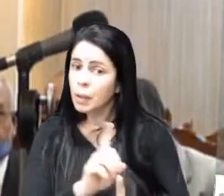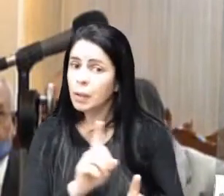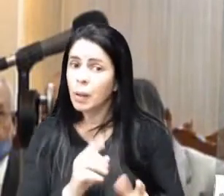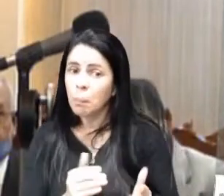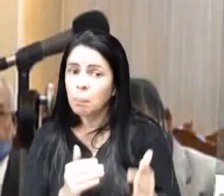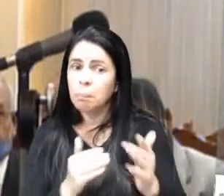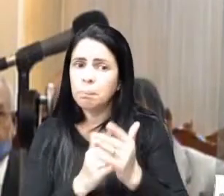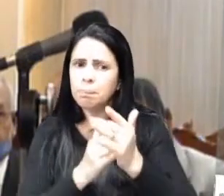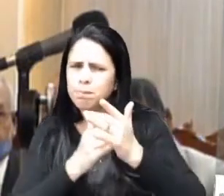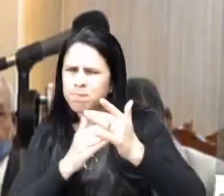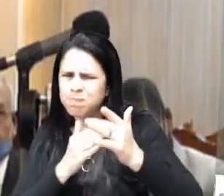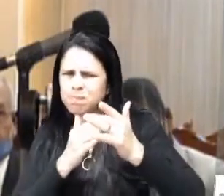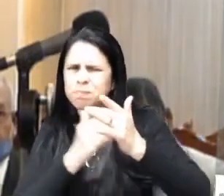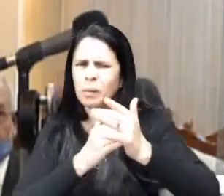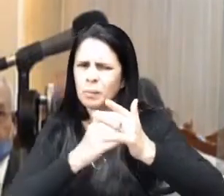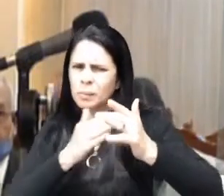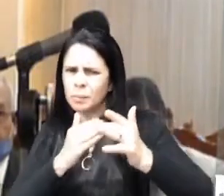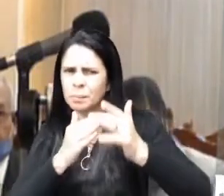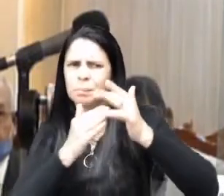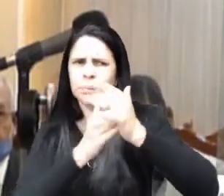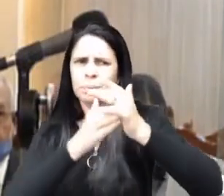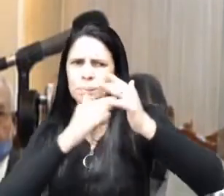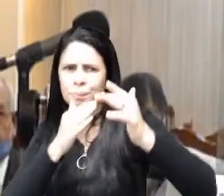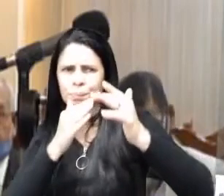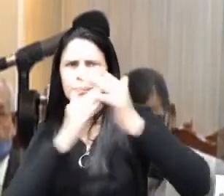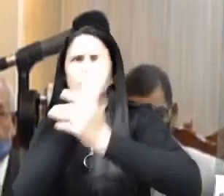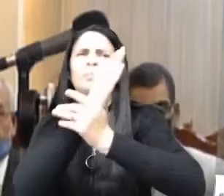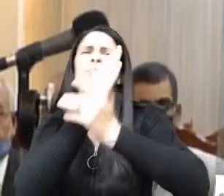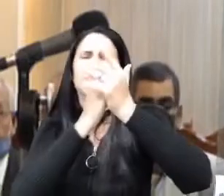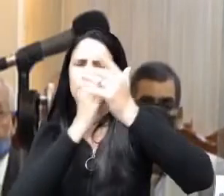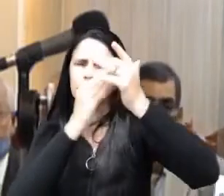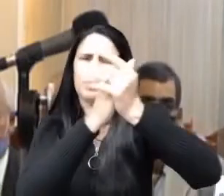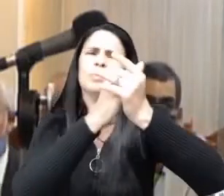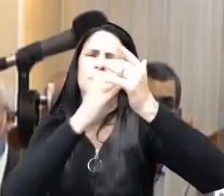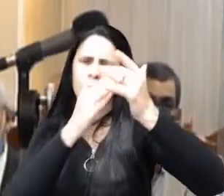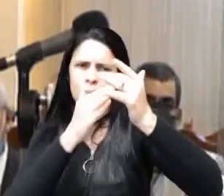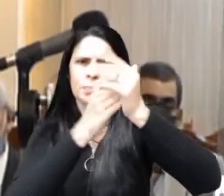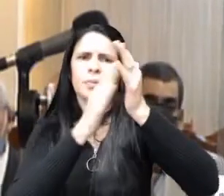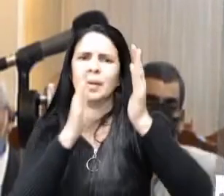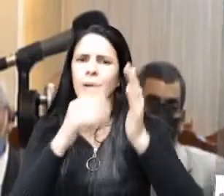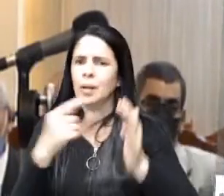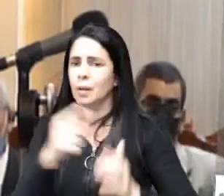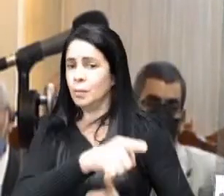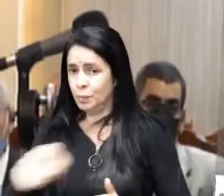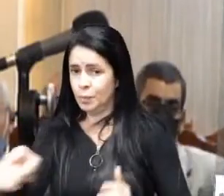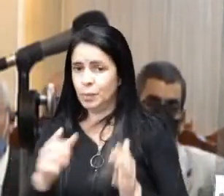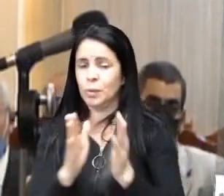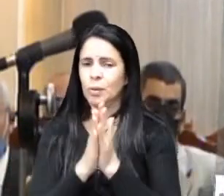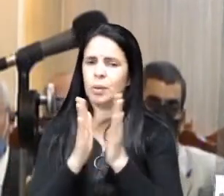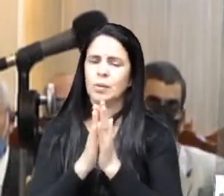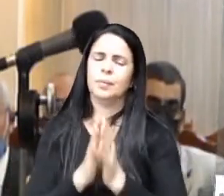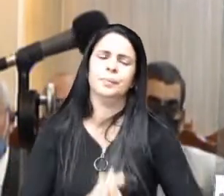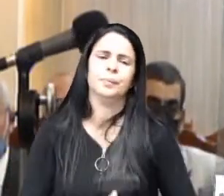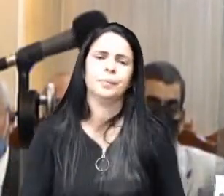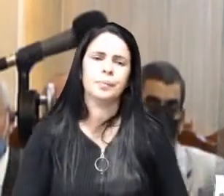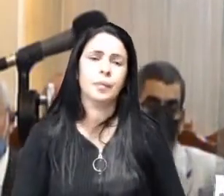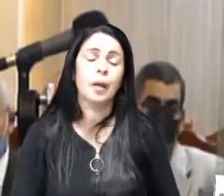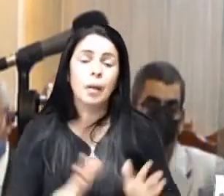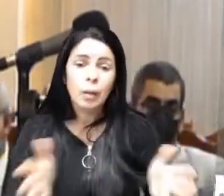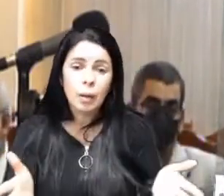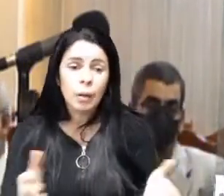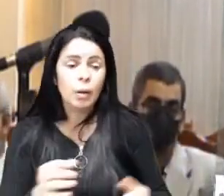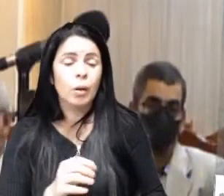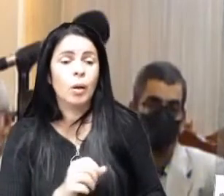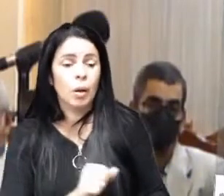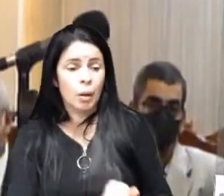impedidas o quê? As vossas orações. Então o apóstolo Pedro, que ensina